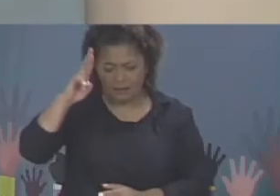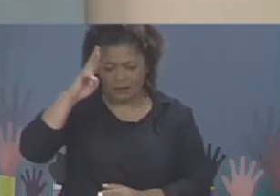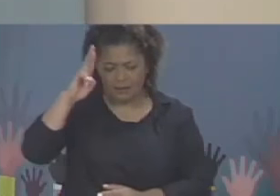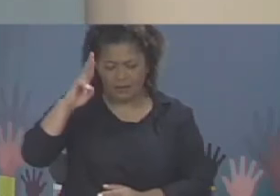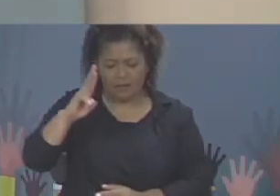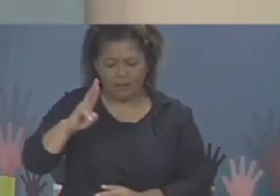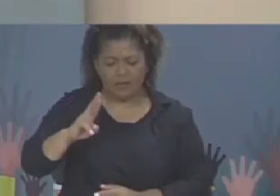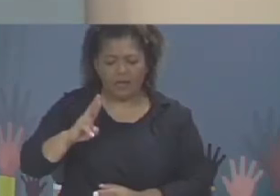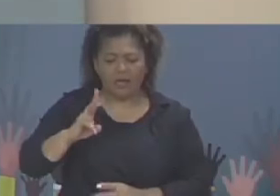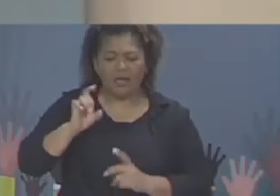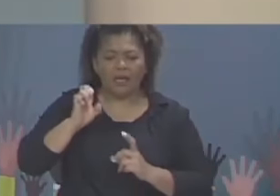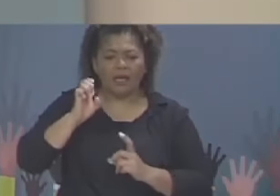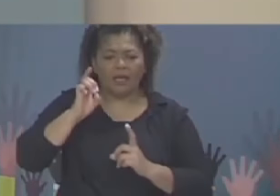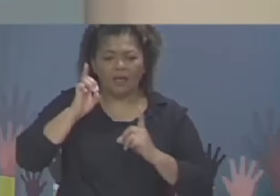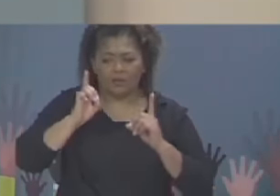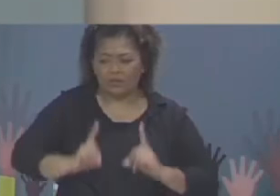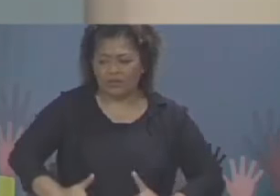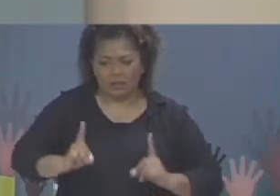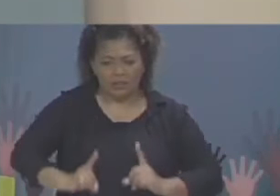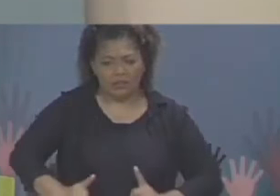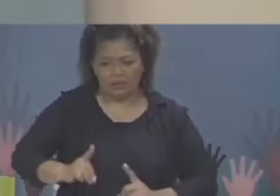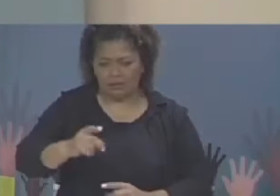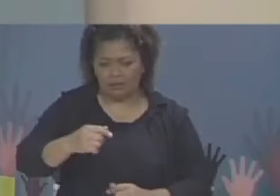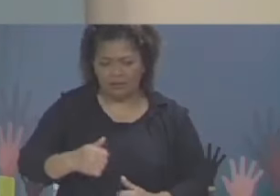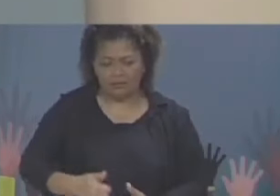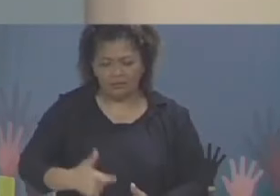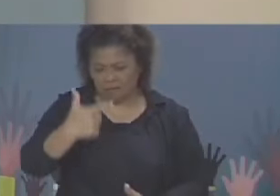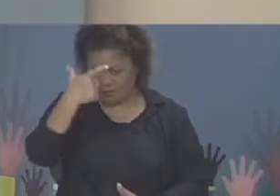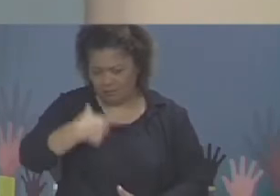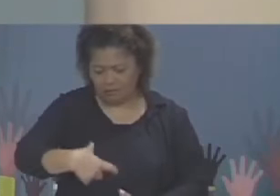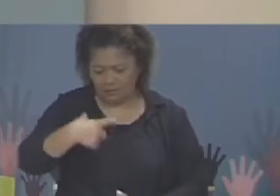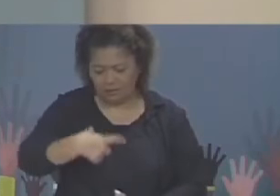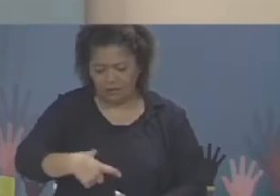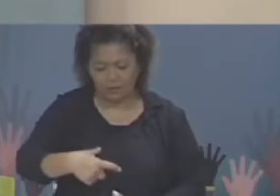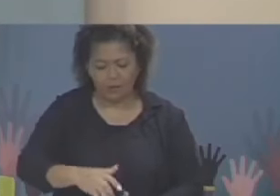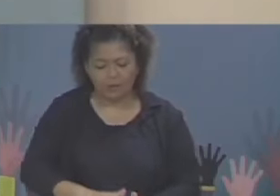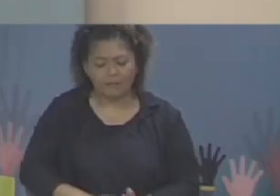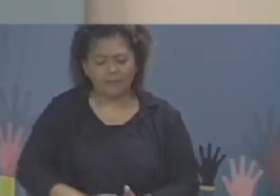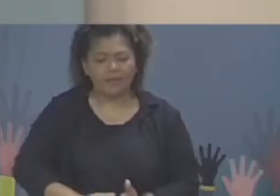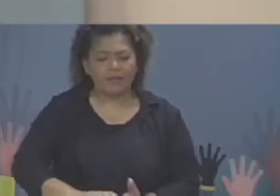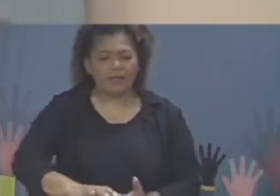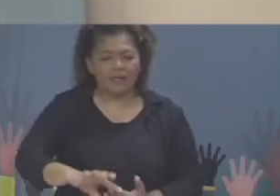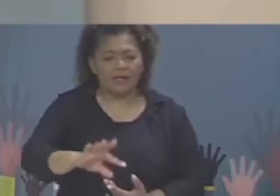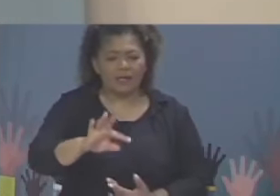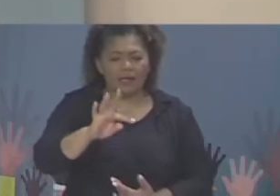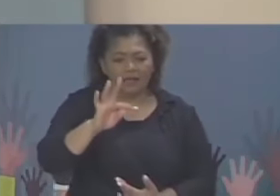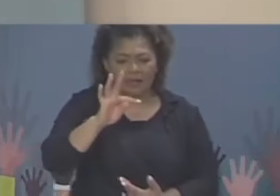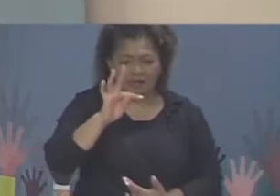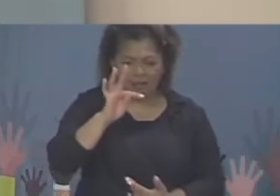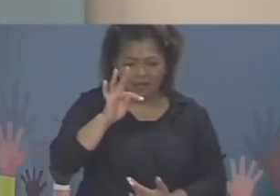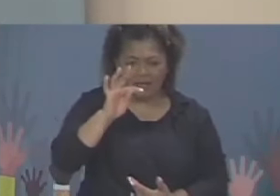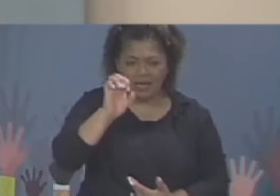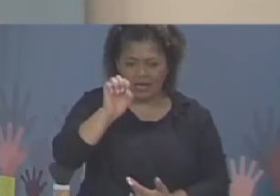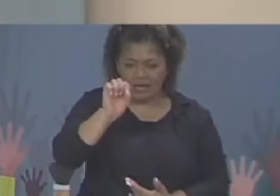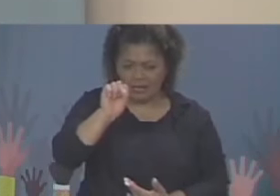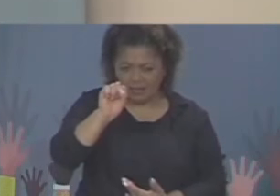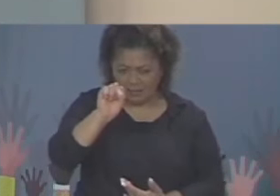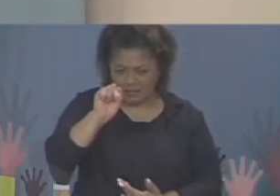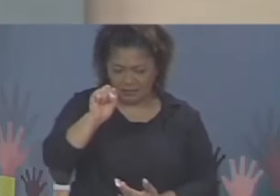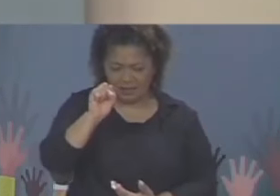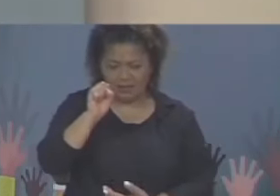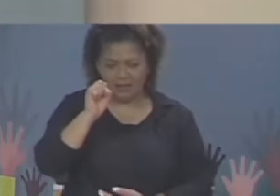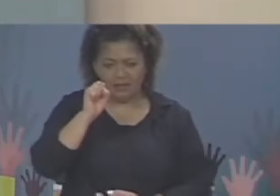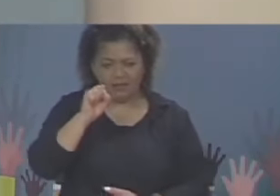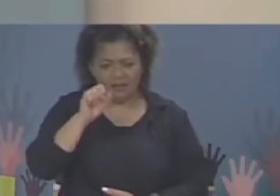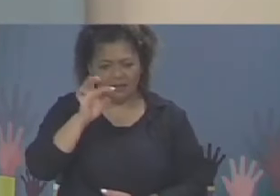humanos, dignidade da pessoa. Entretanto, o Tribunal Superior do Trabalho acumula 6 processos onde o Conselho Federal